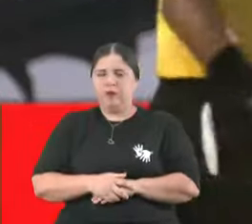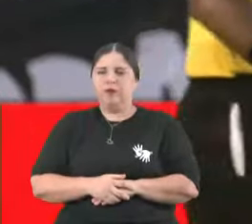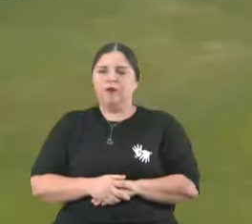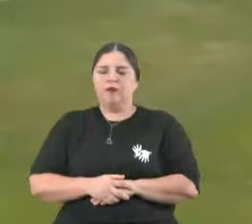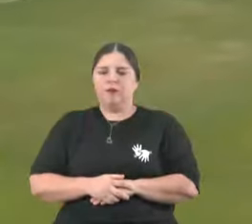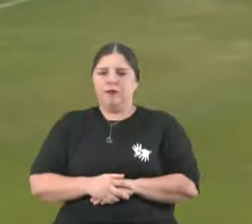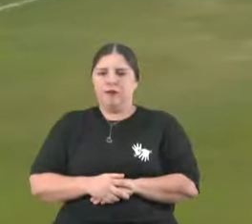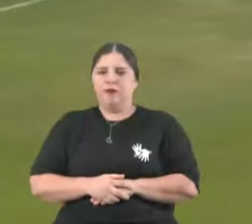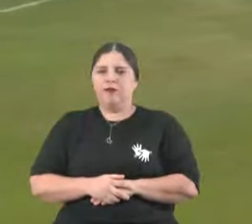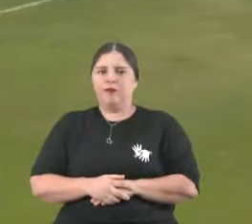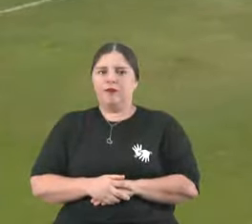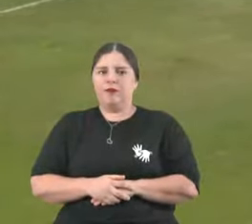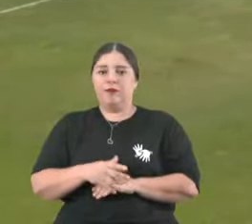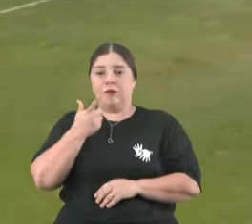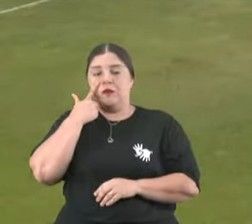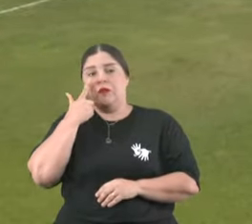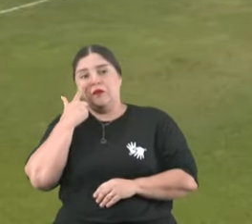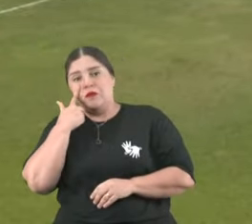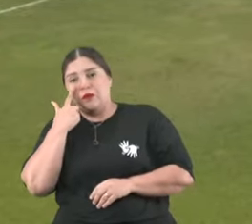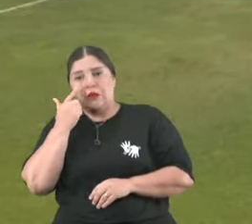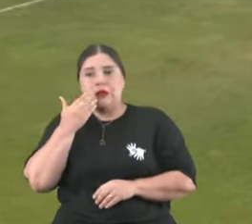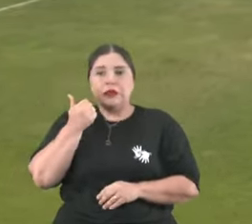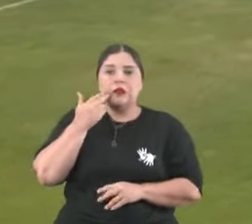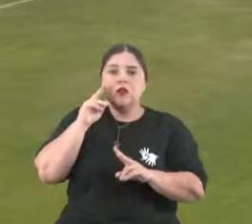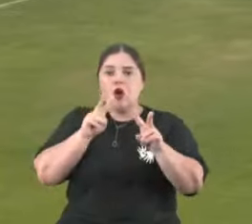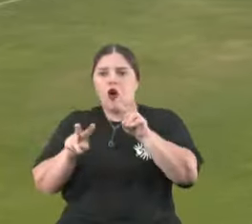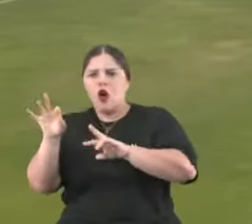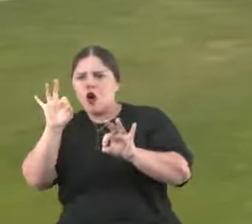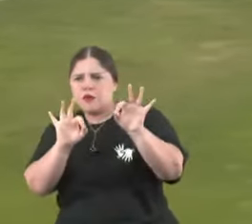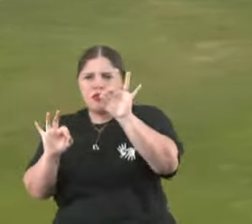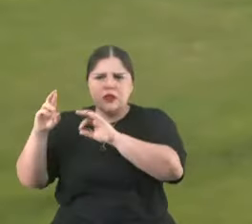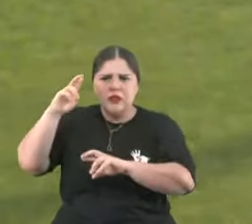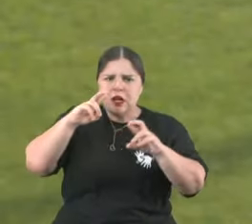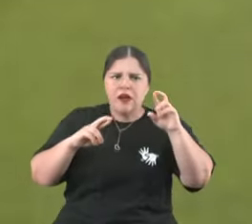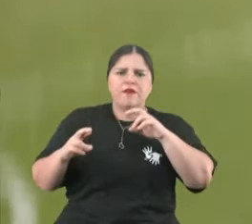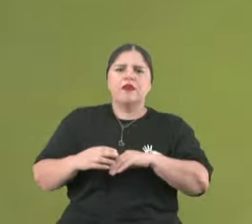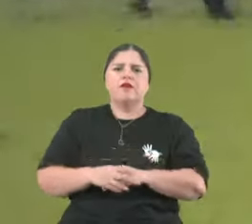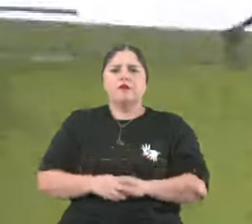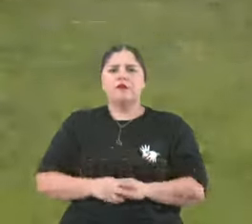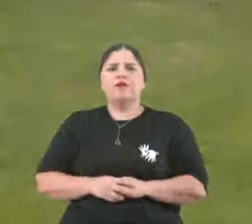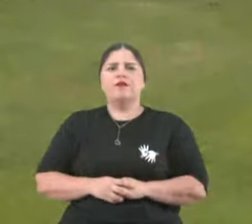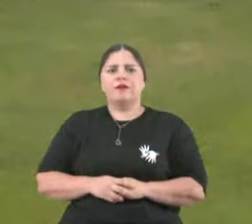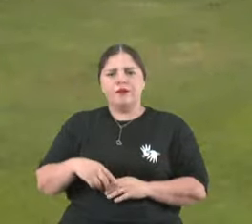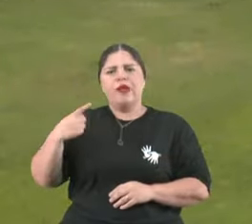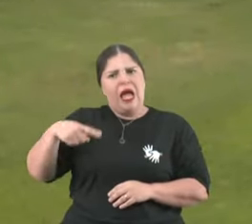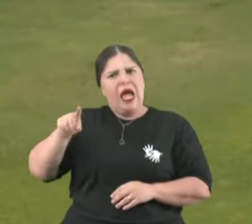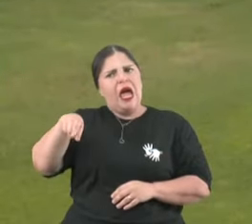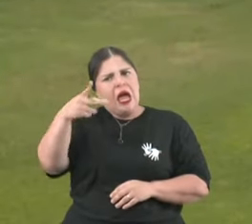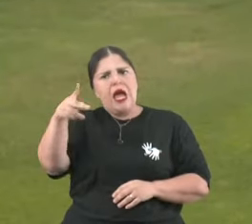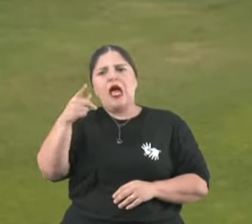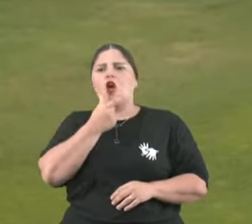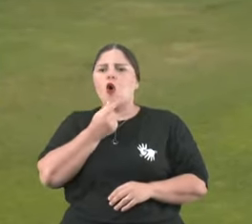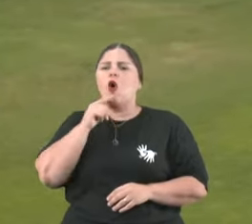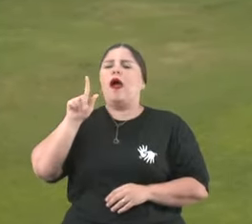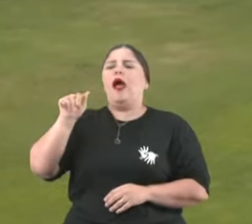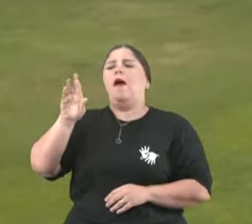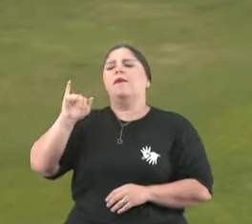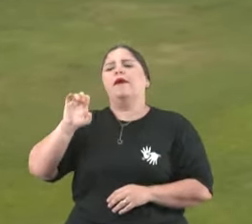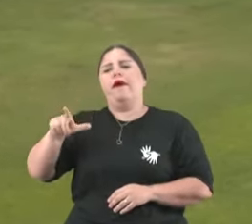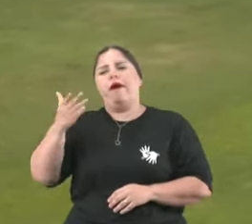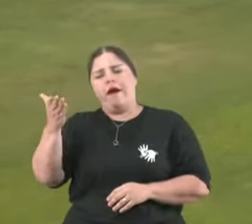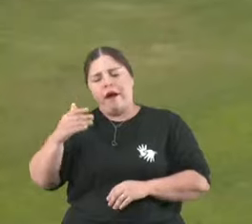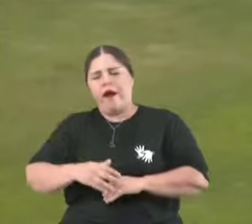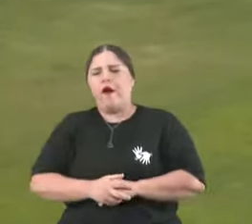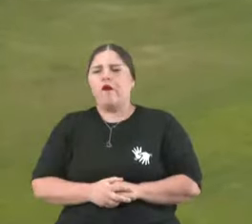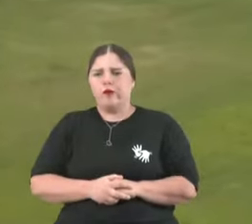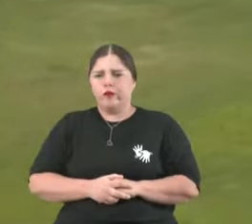Pelle está apurando a informação lá embaixo. É o Gabriel mesmo, viu? Deu para ver aí na imagem recuperada. E aí